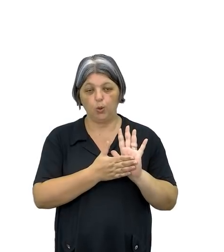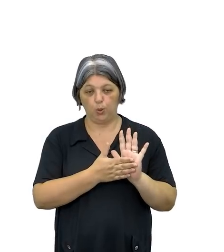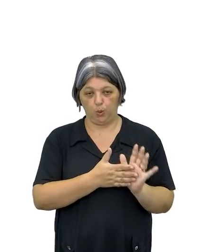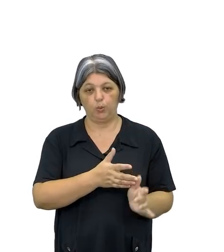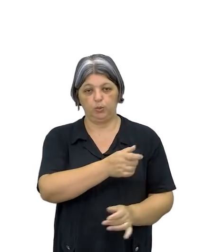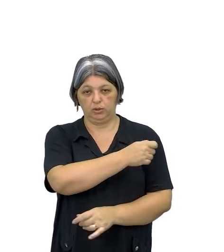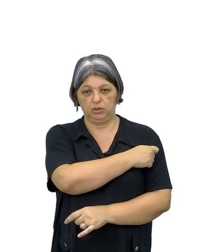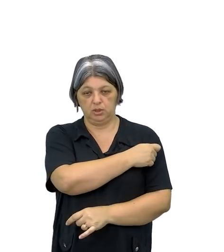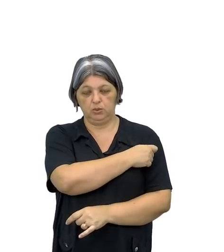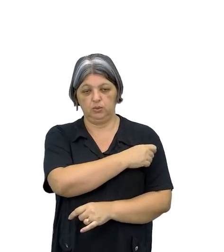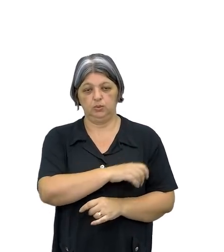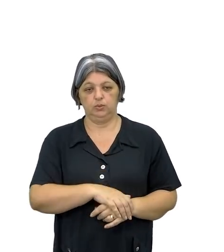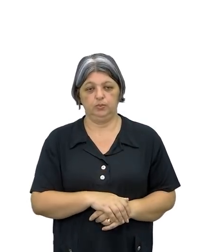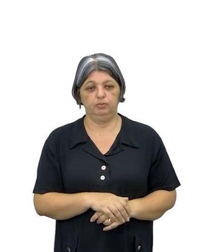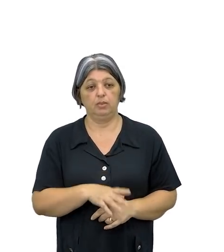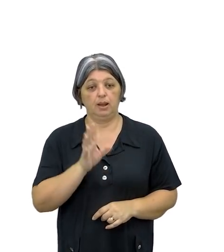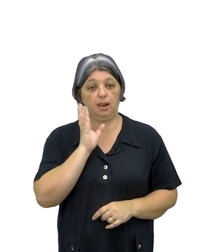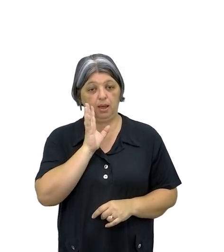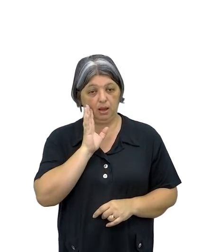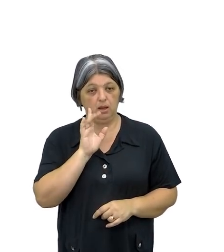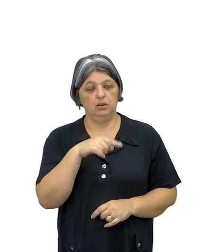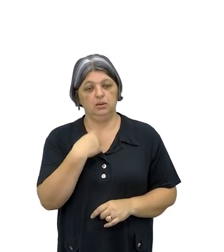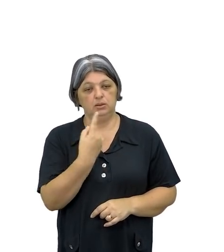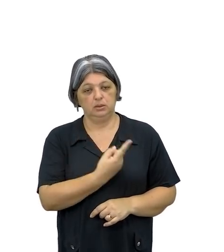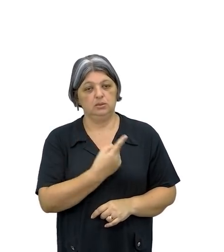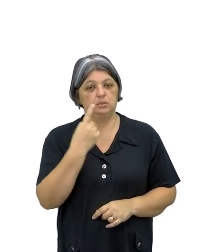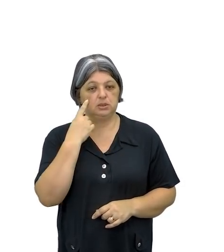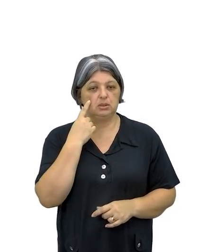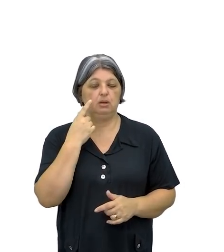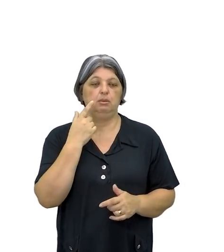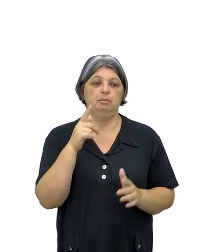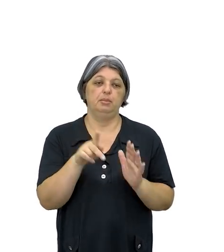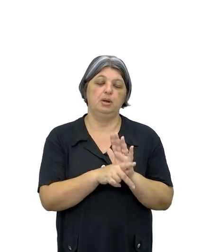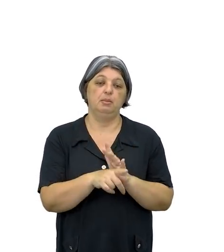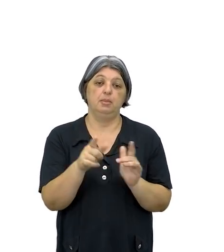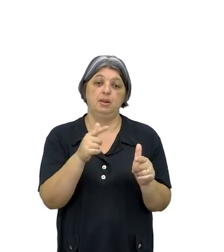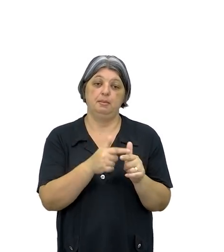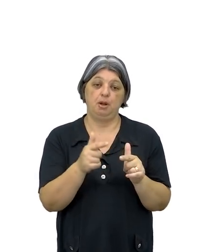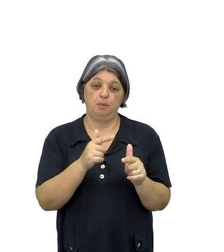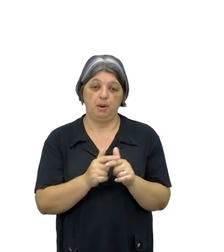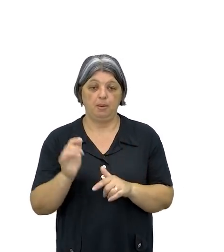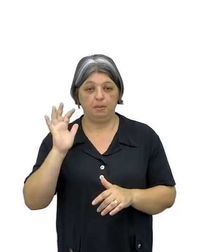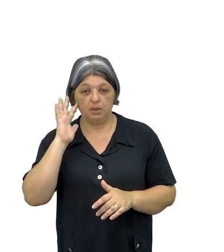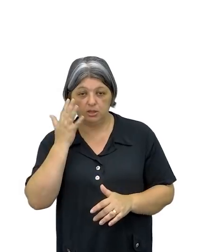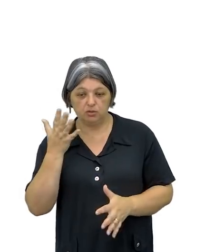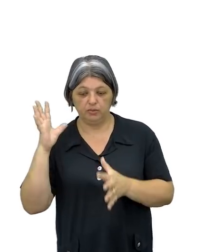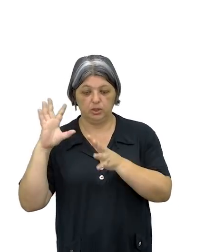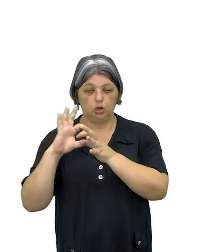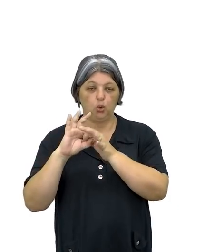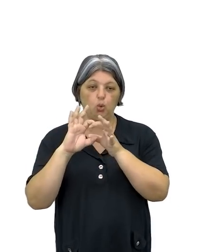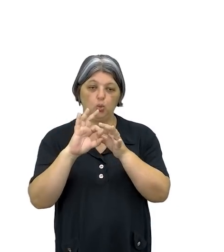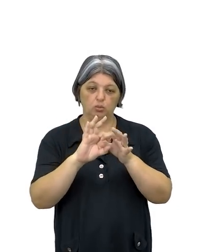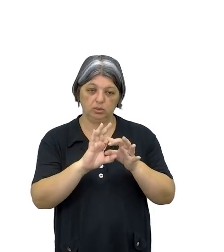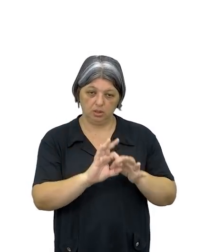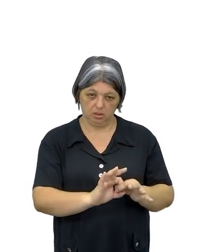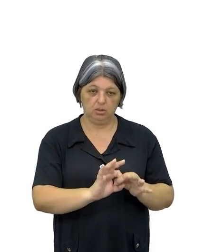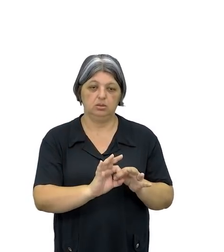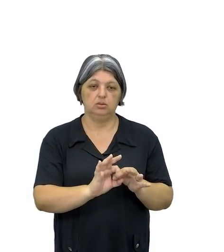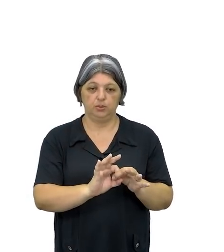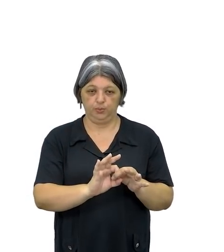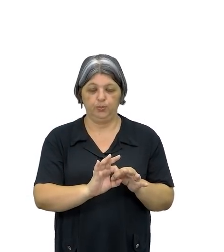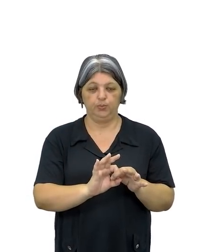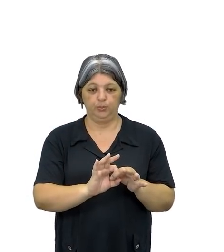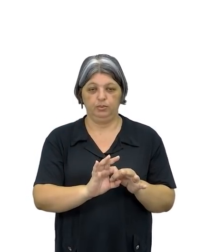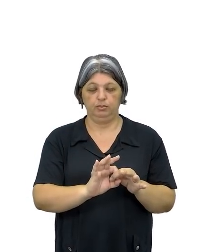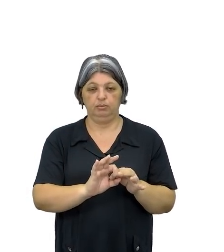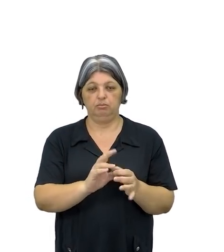gente leve sempre situações problematizadoras, né, dentro de contextos, né, então a gente sempre fala muito, mesmo